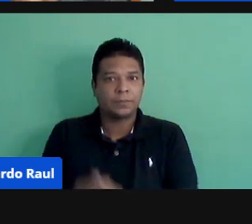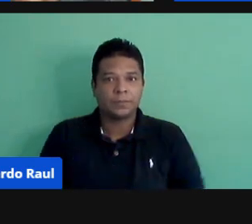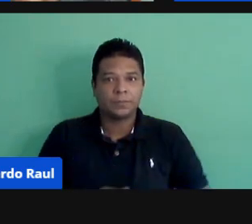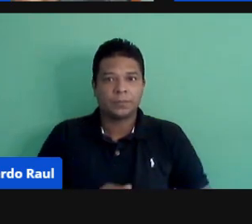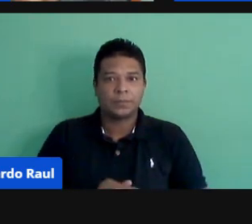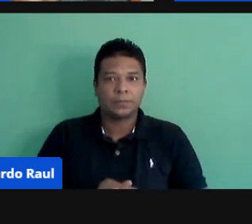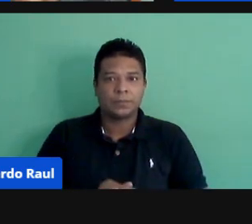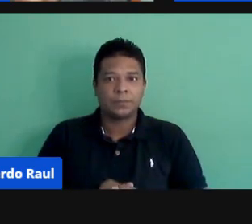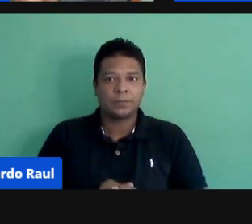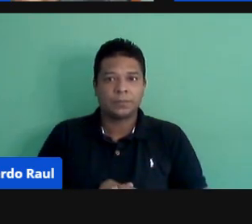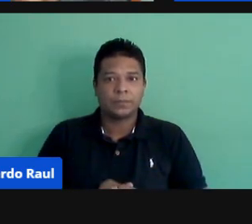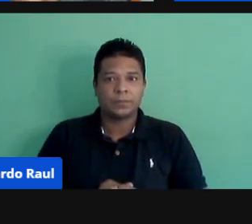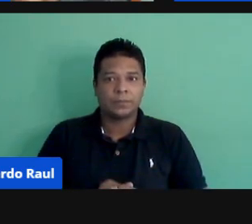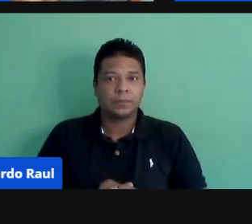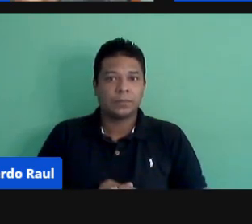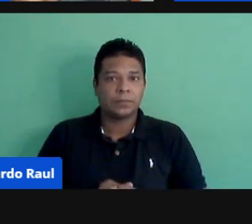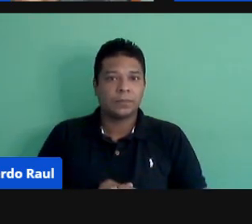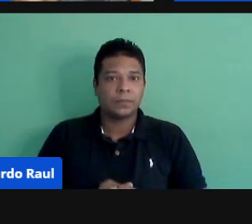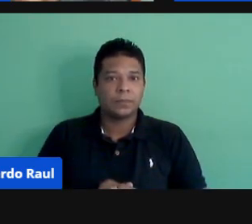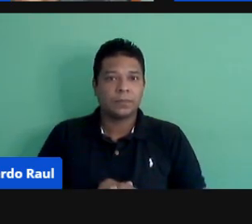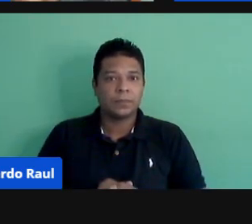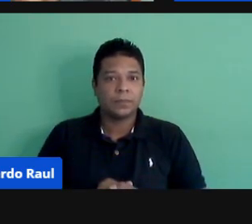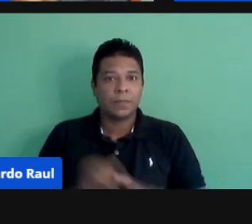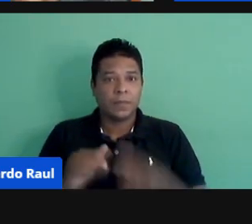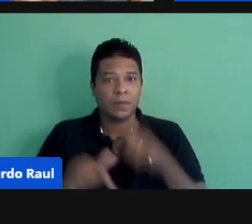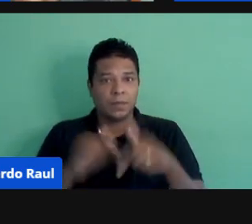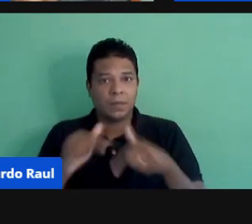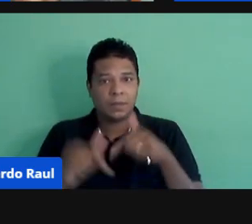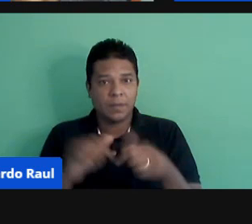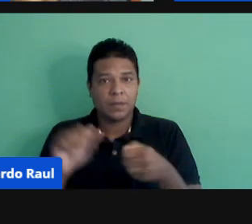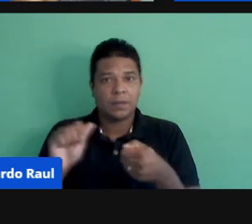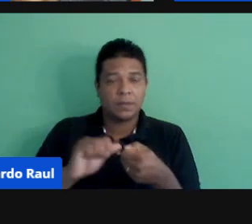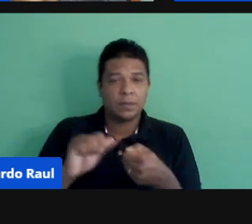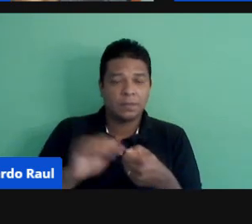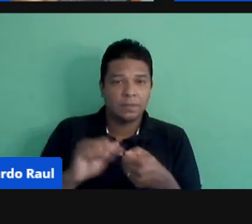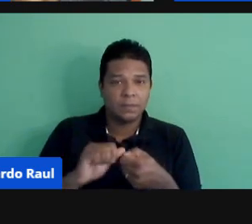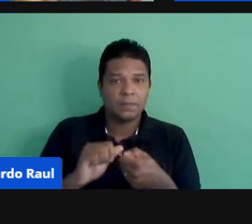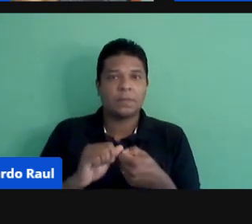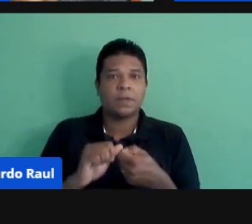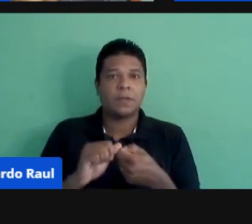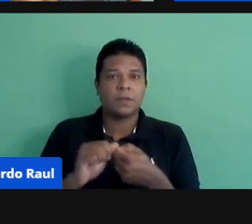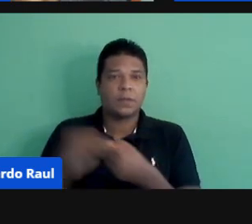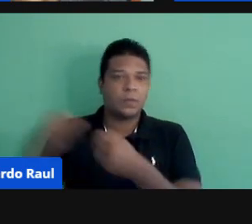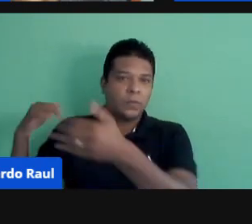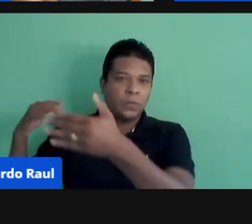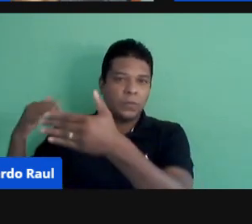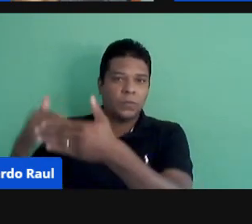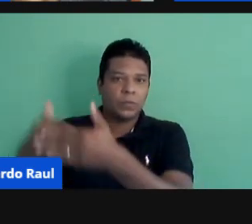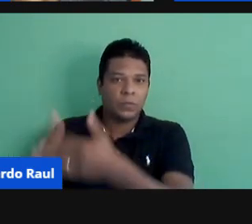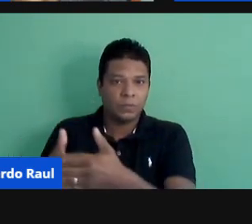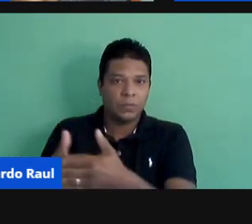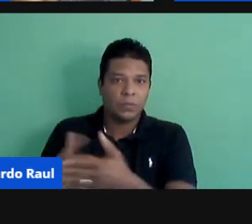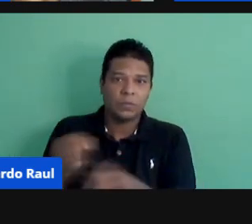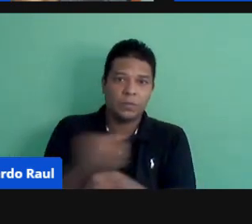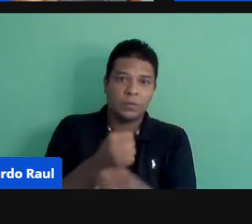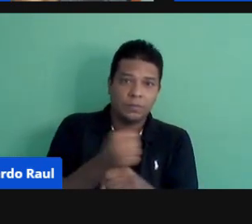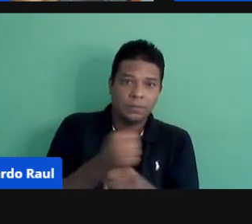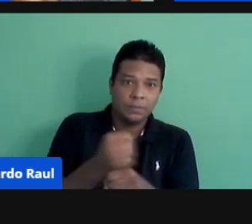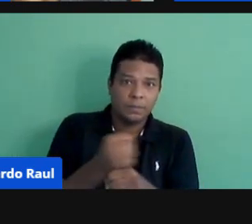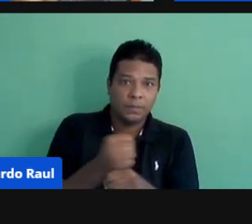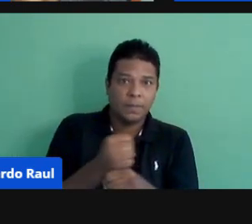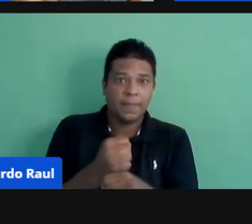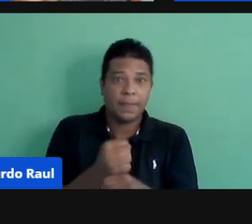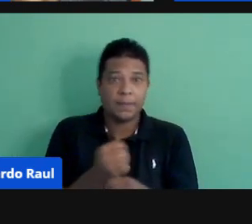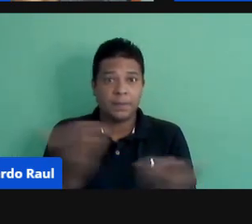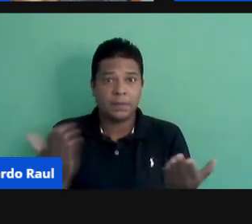um pouco aí do trabalho que eles vêm realizando, né, ao longo desses 2 últimos anos aí, em particular esse ano,